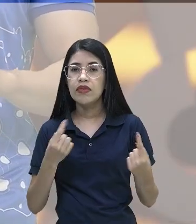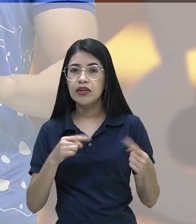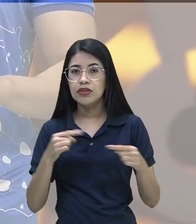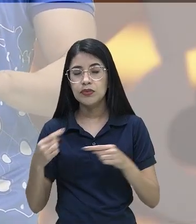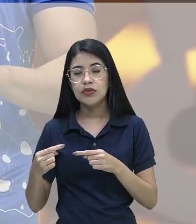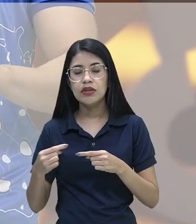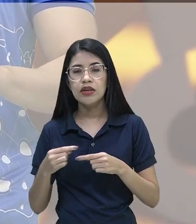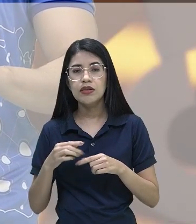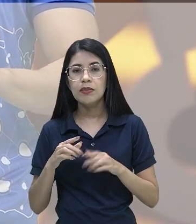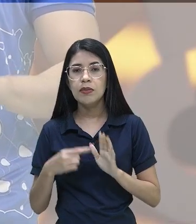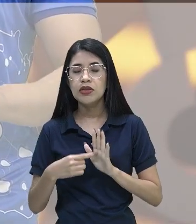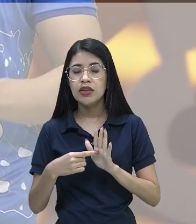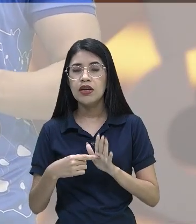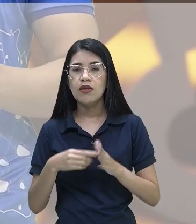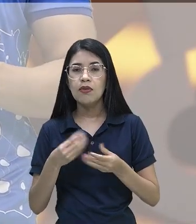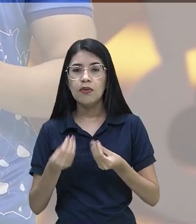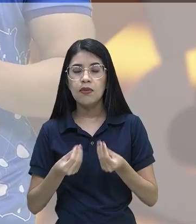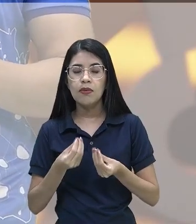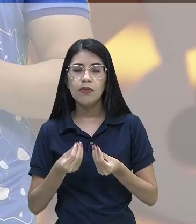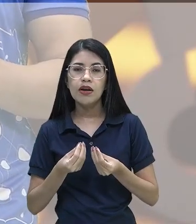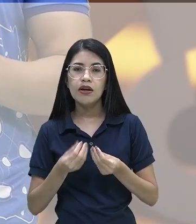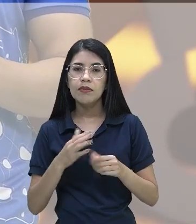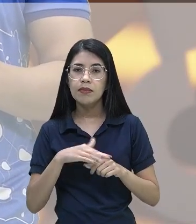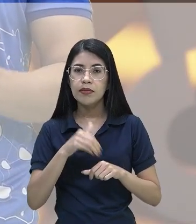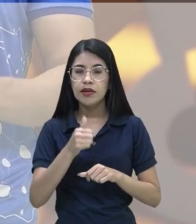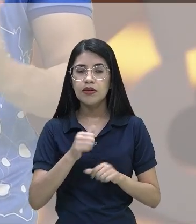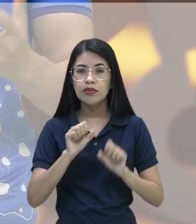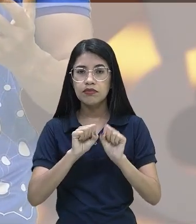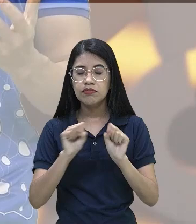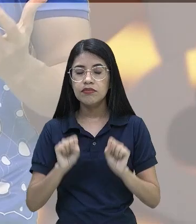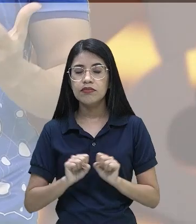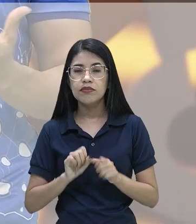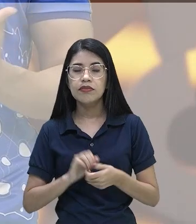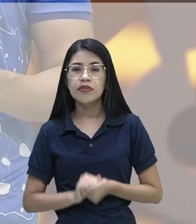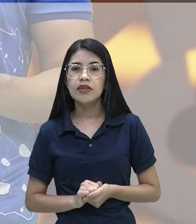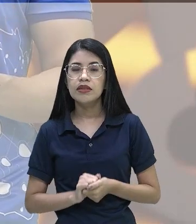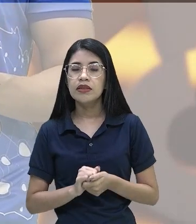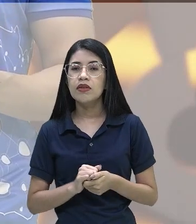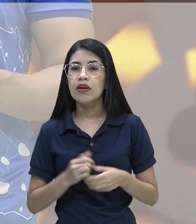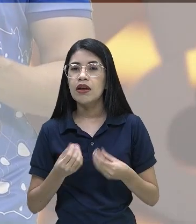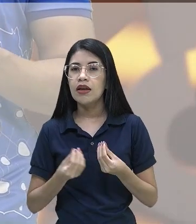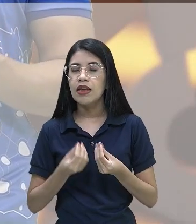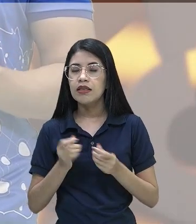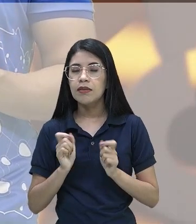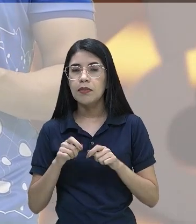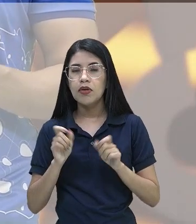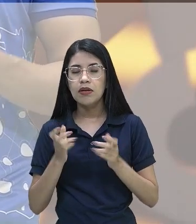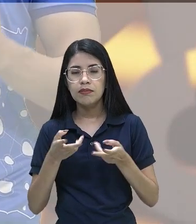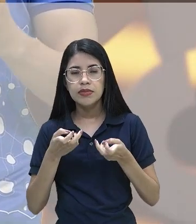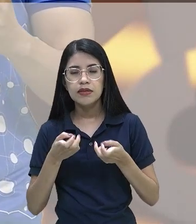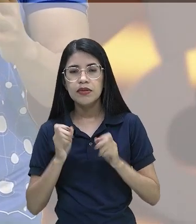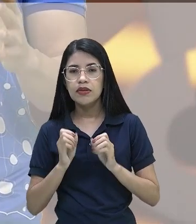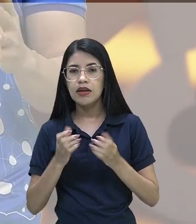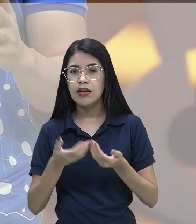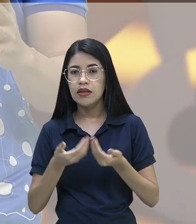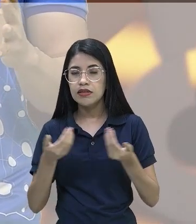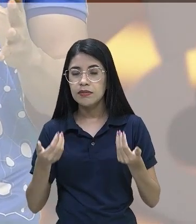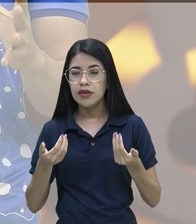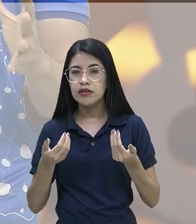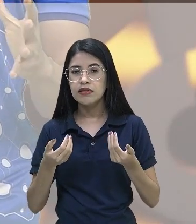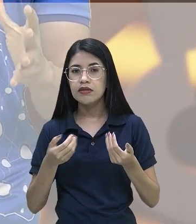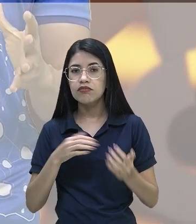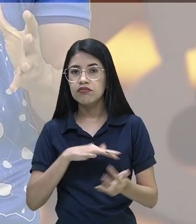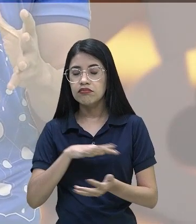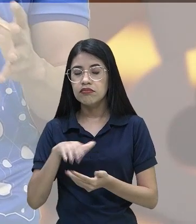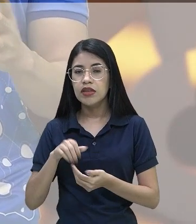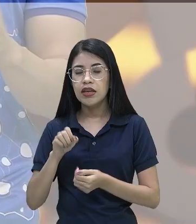rivalidade. Essa rivalidade, ela se materializava ali na divisão do mundo. E na Europa, que ficou dividida